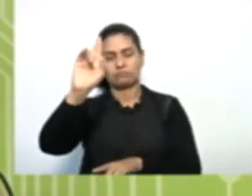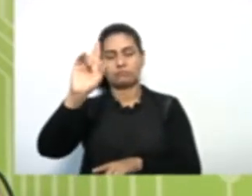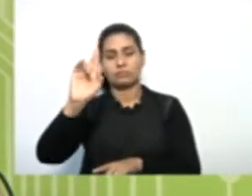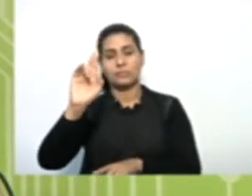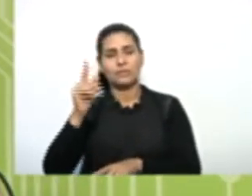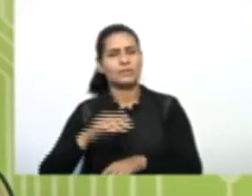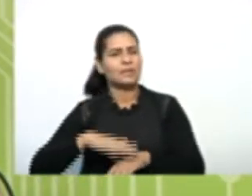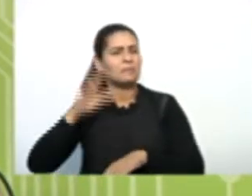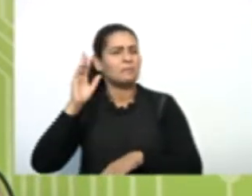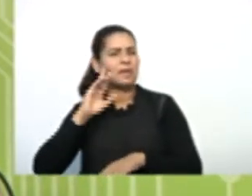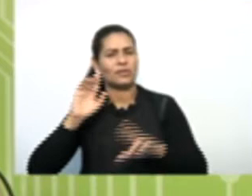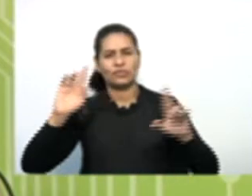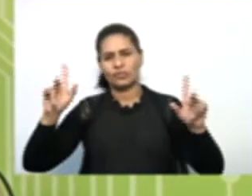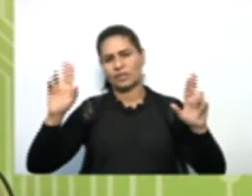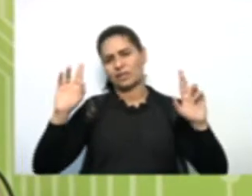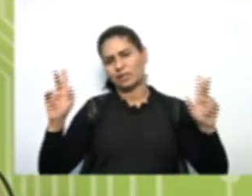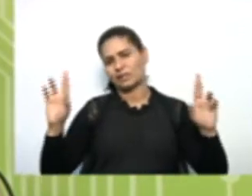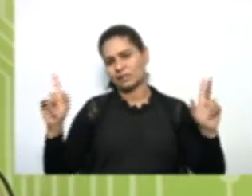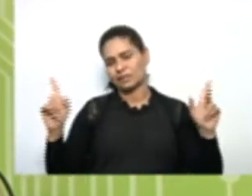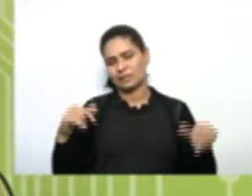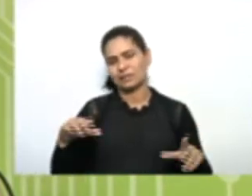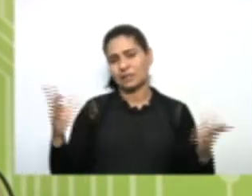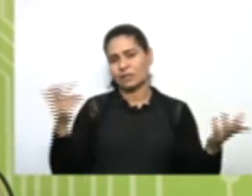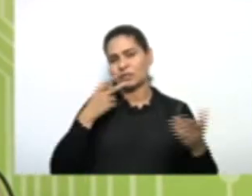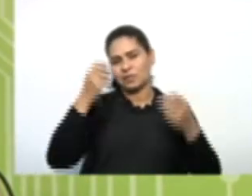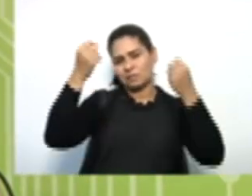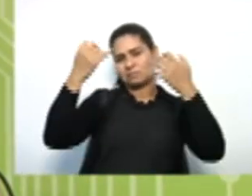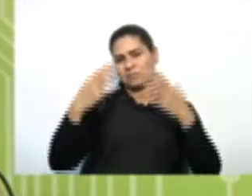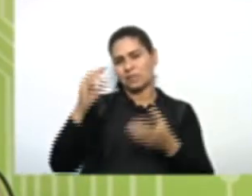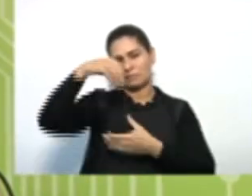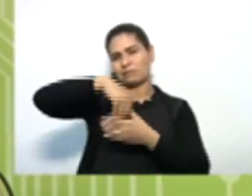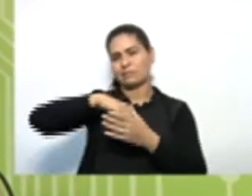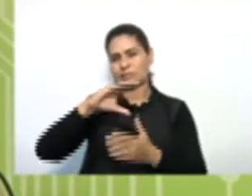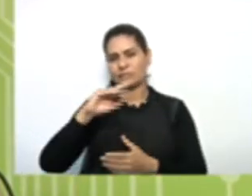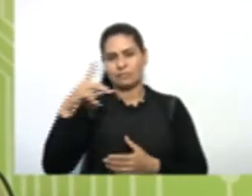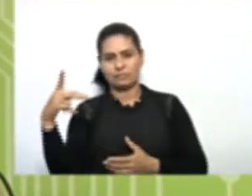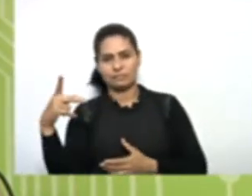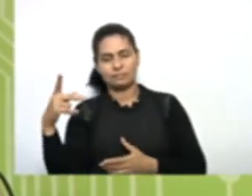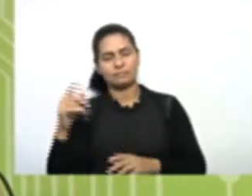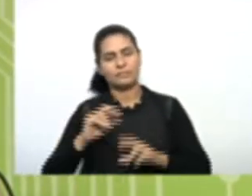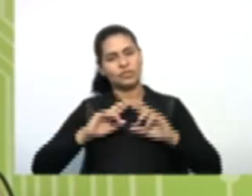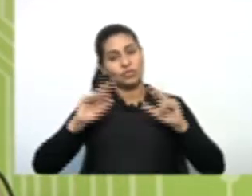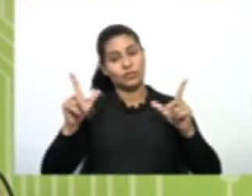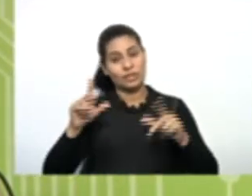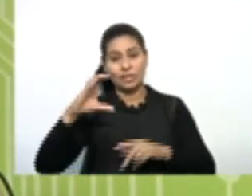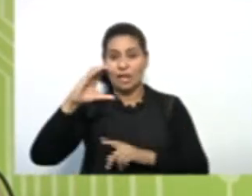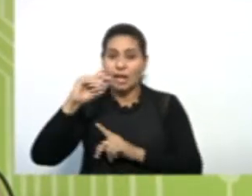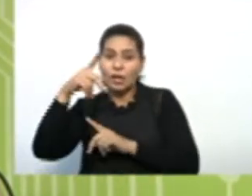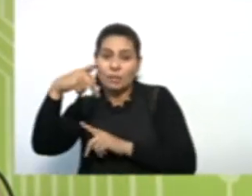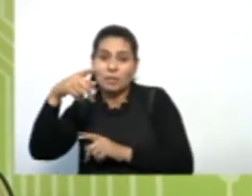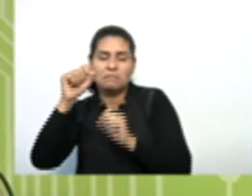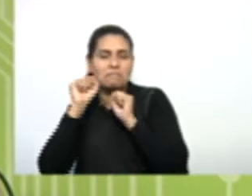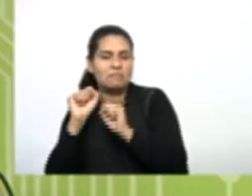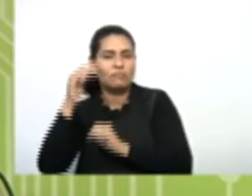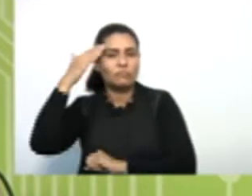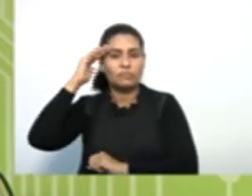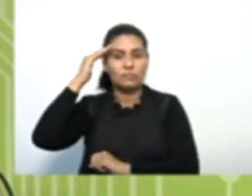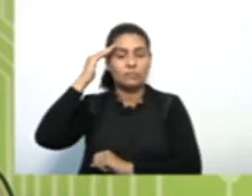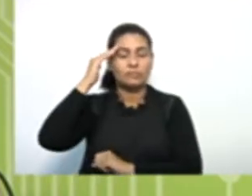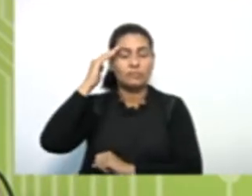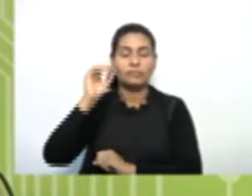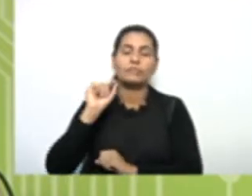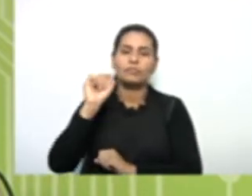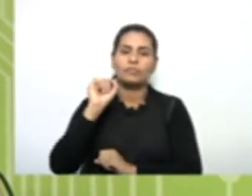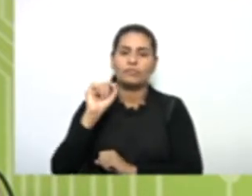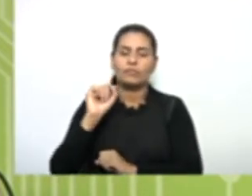Isso é bastante diferente do sistema que a gente fala dentro de uma cooperativa. Numa cooperativa, a gente pode entender, por exemplo,